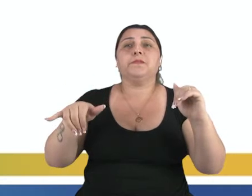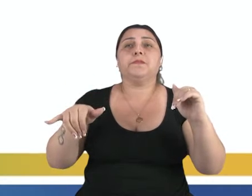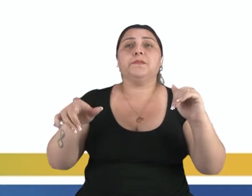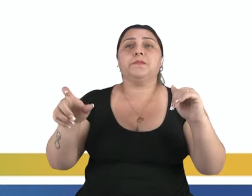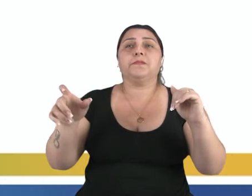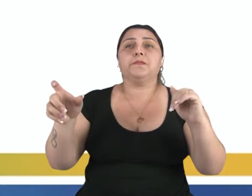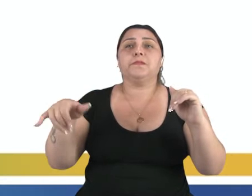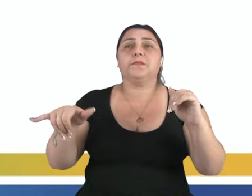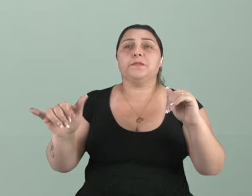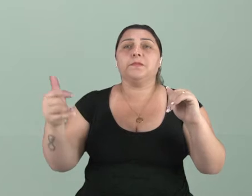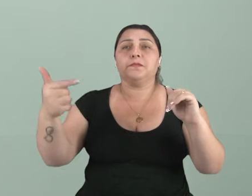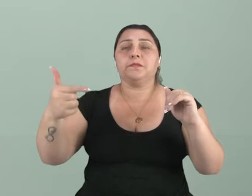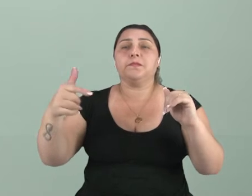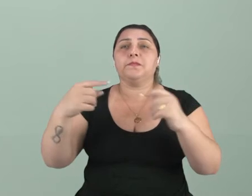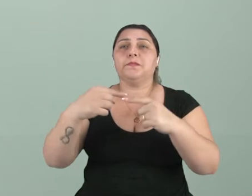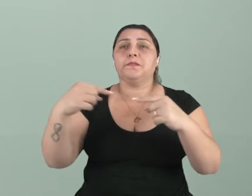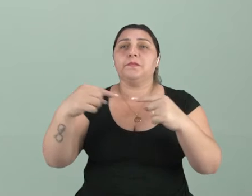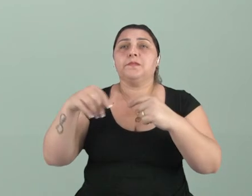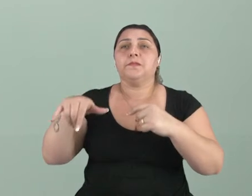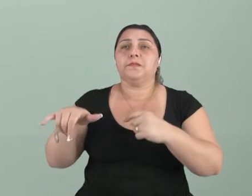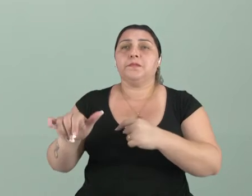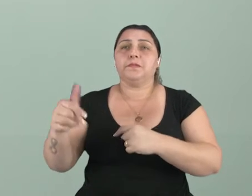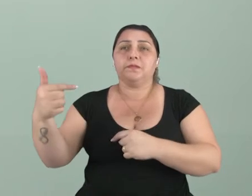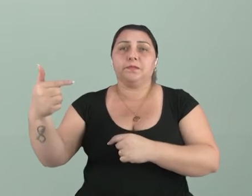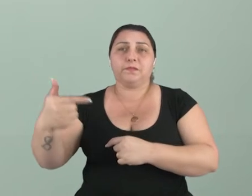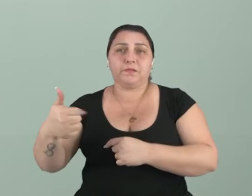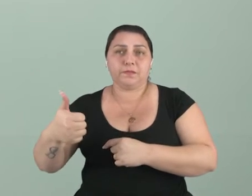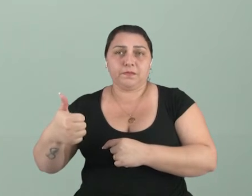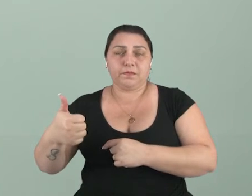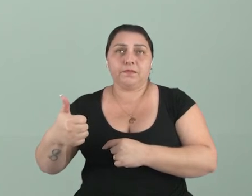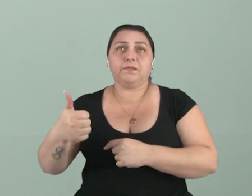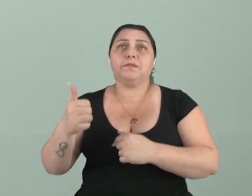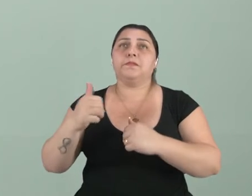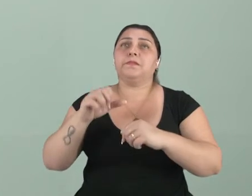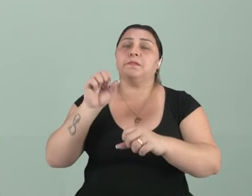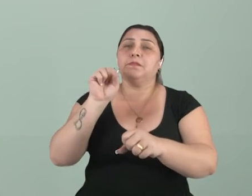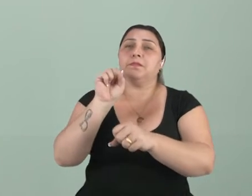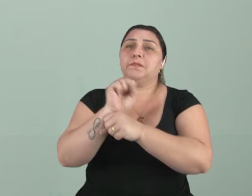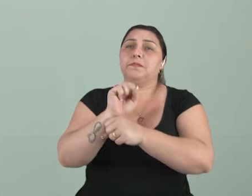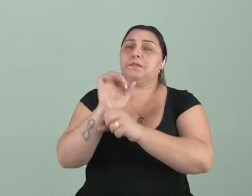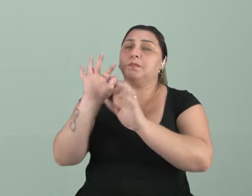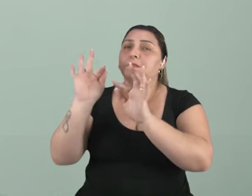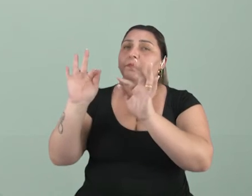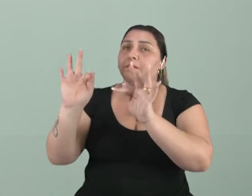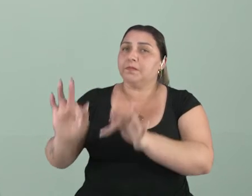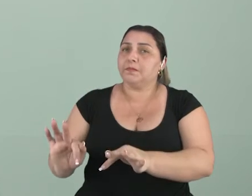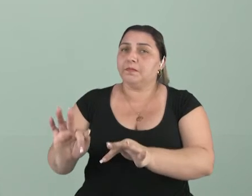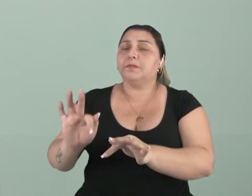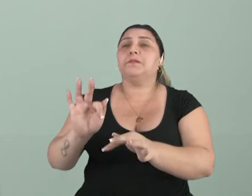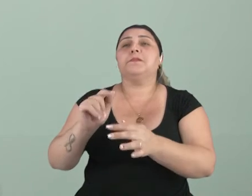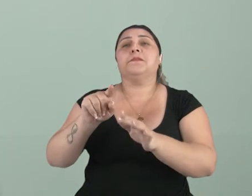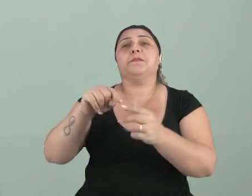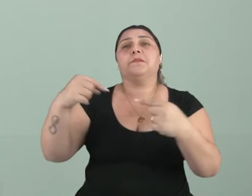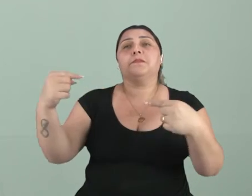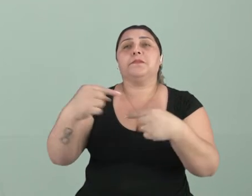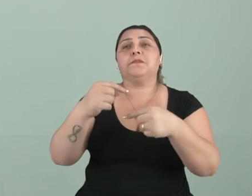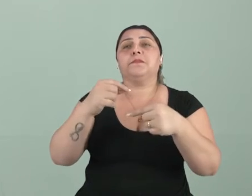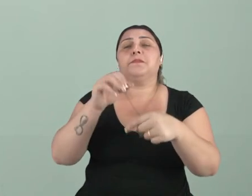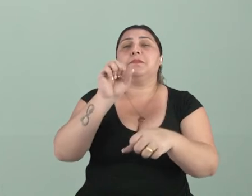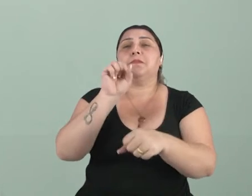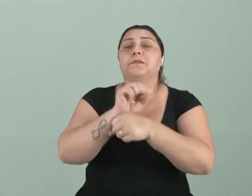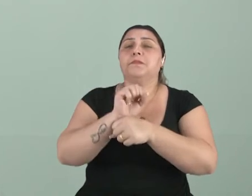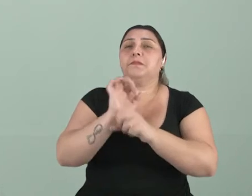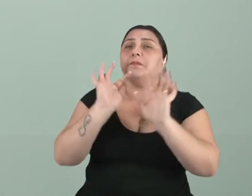seja, um espaço final menos um espaço inicial. Da mesma forma vai acontecer para a